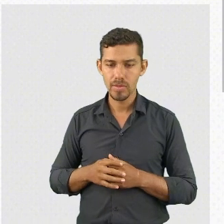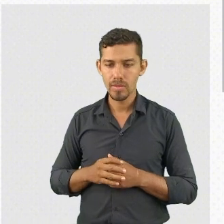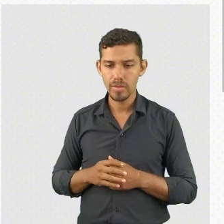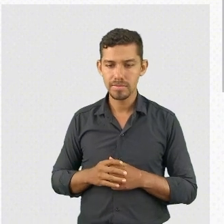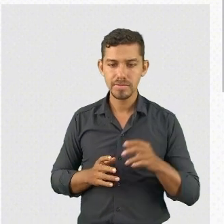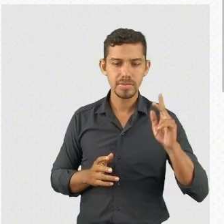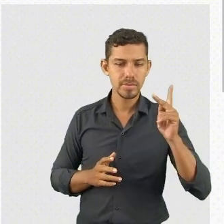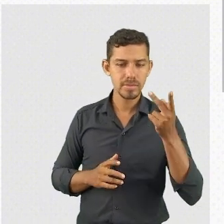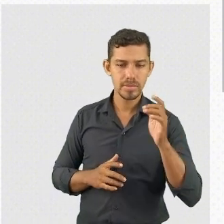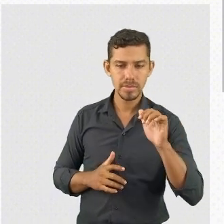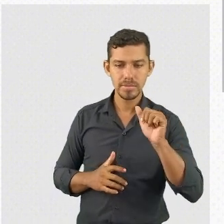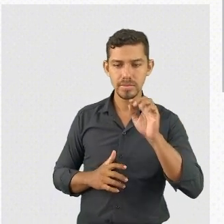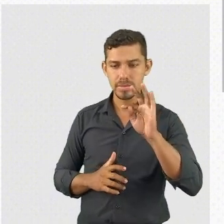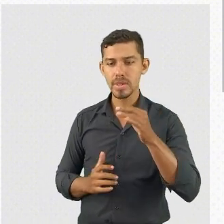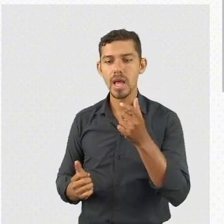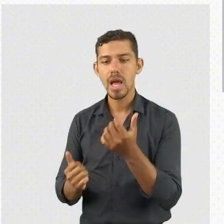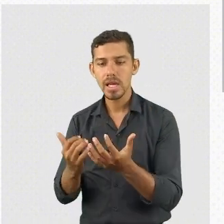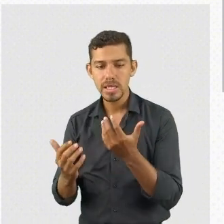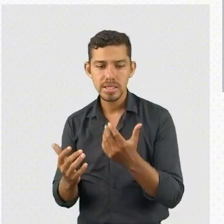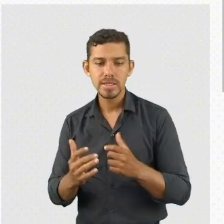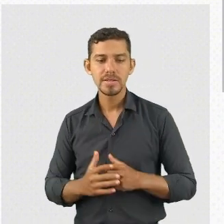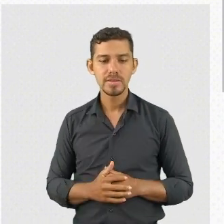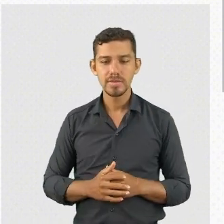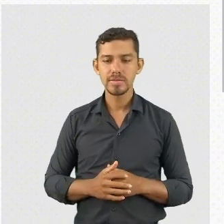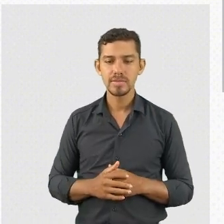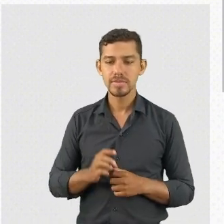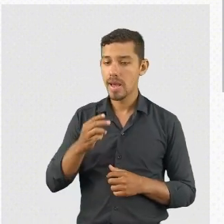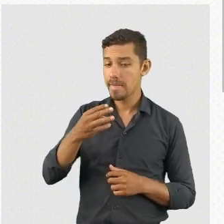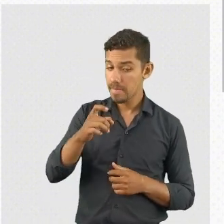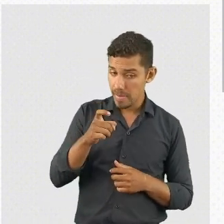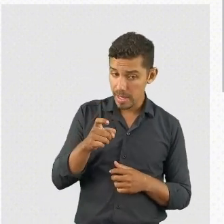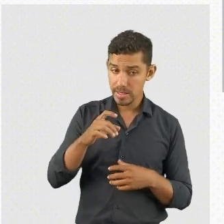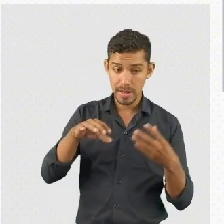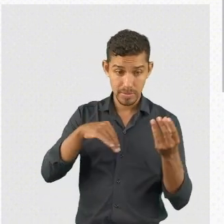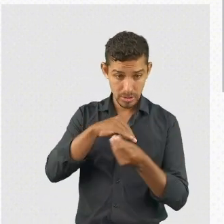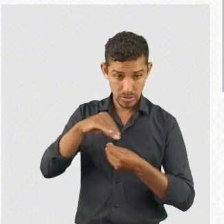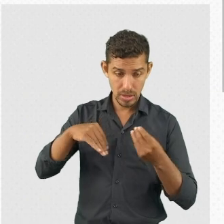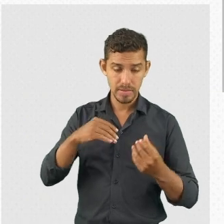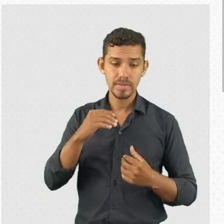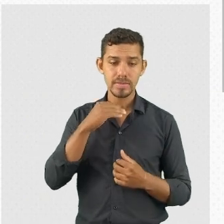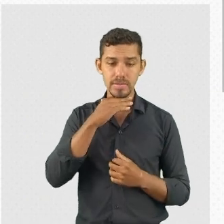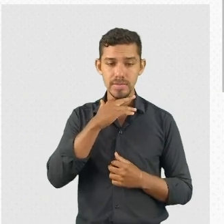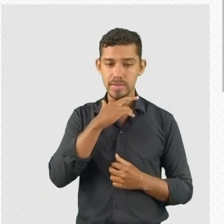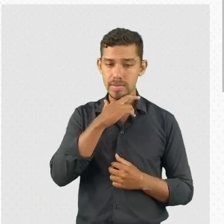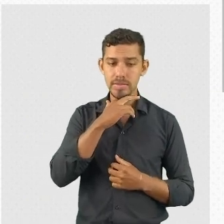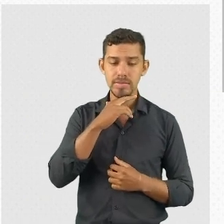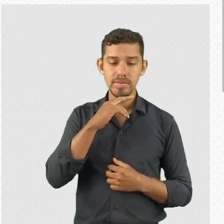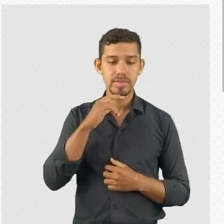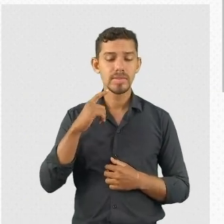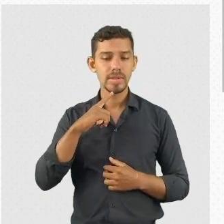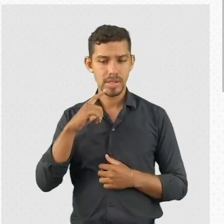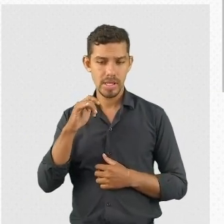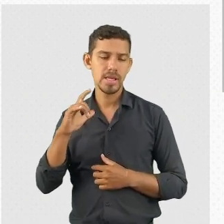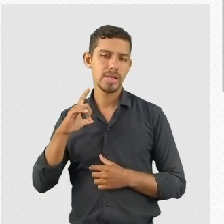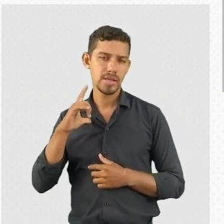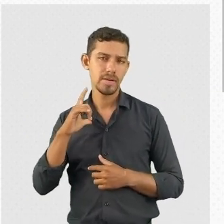verbo aquecer. Mix é o verbo misturar. Tem, por exemplo, um instrumento,